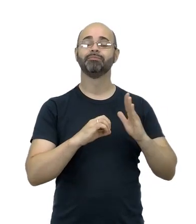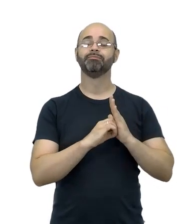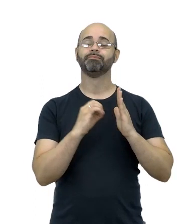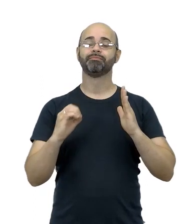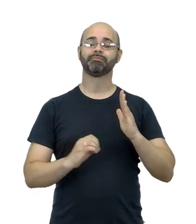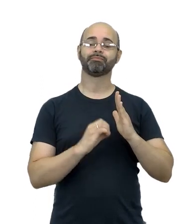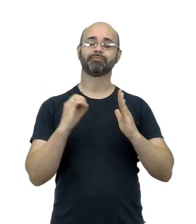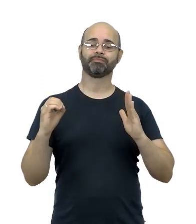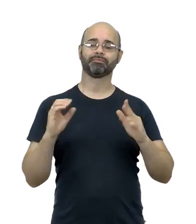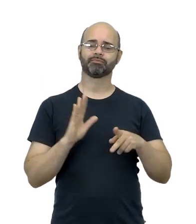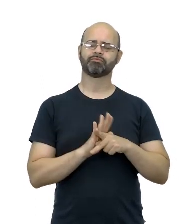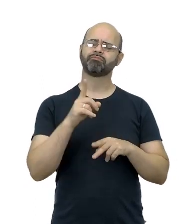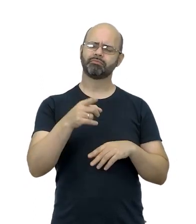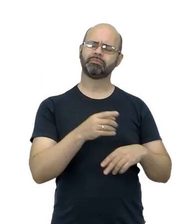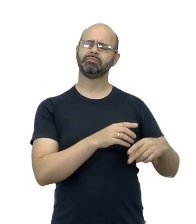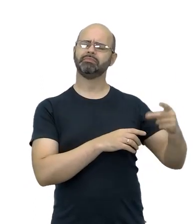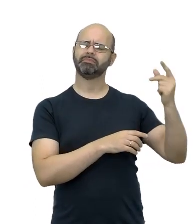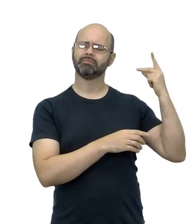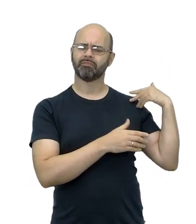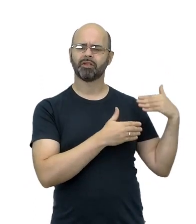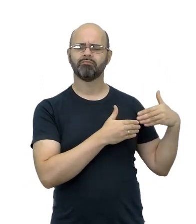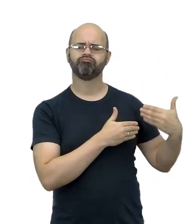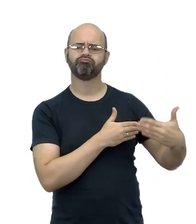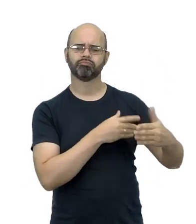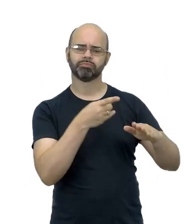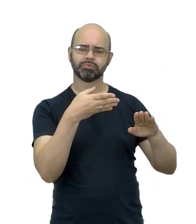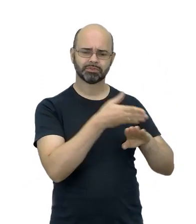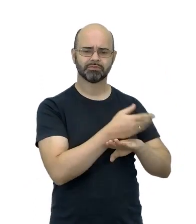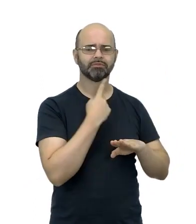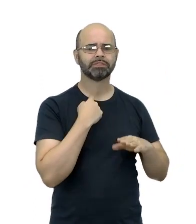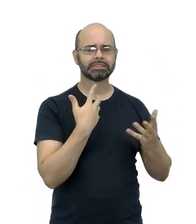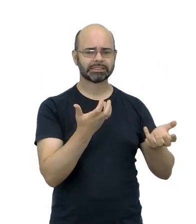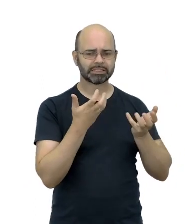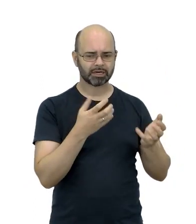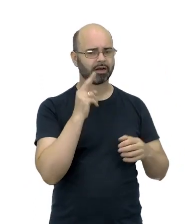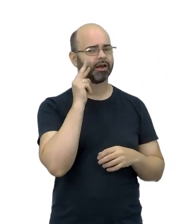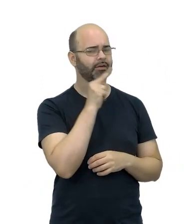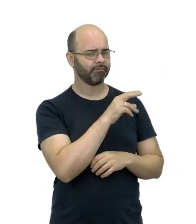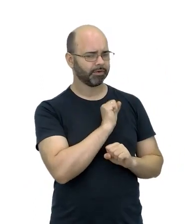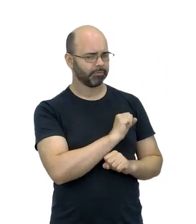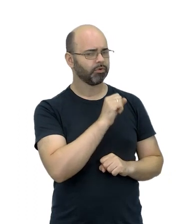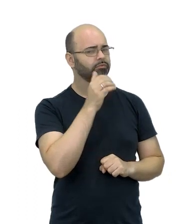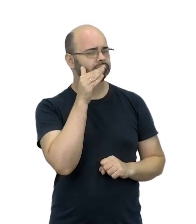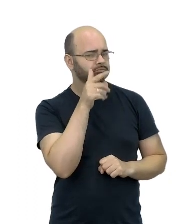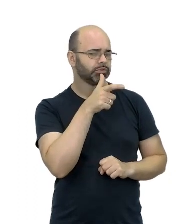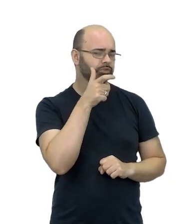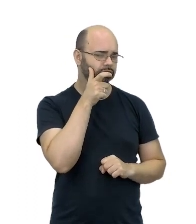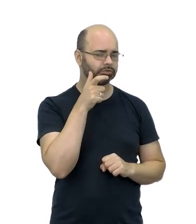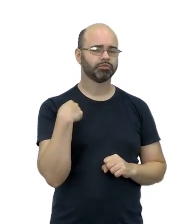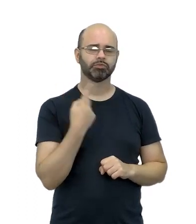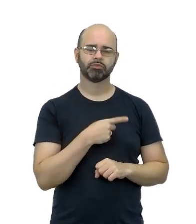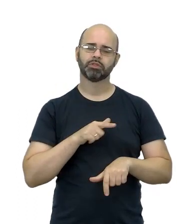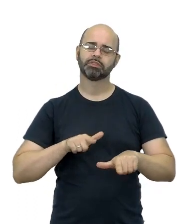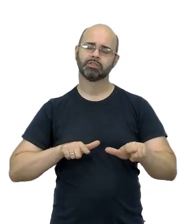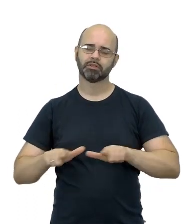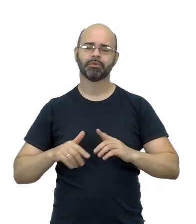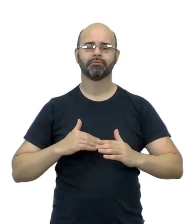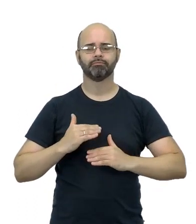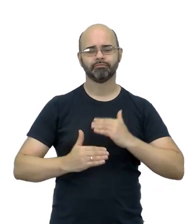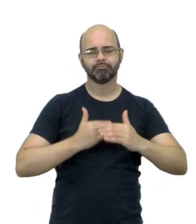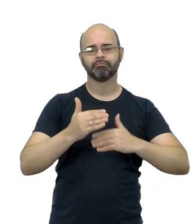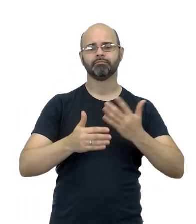todas as formações ao longo do ano. Isso ajuda no nosso desenvolvimento profissional, na organização do nosso trabalho